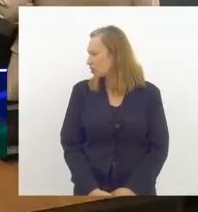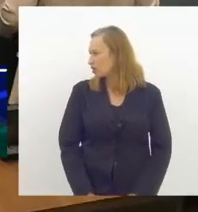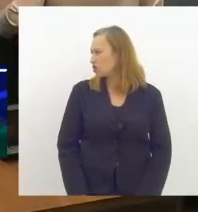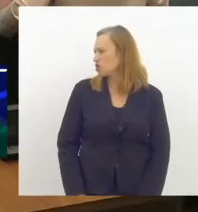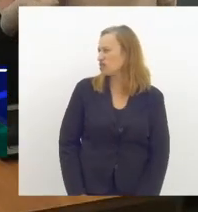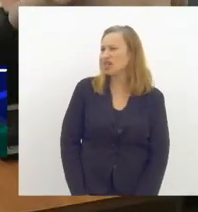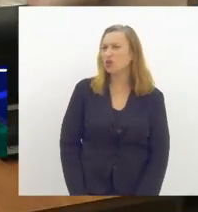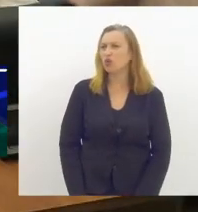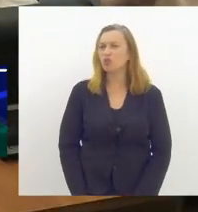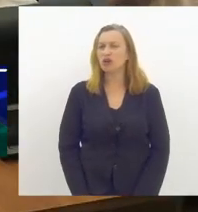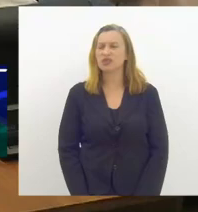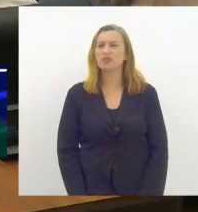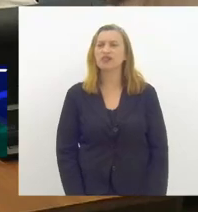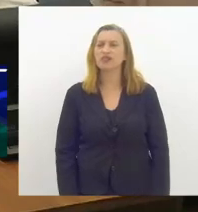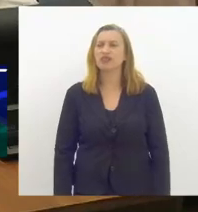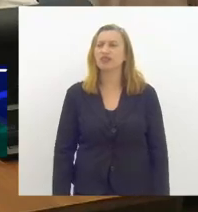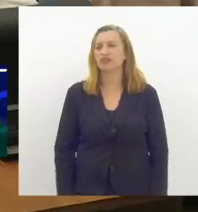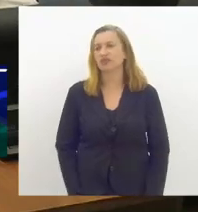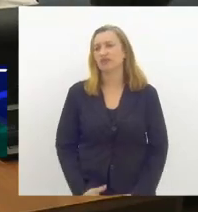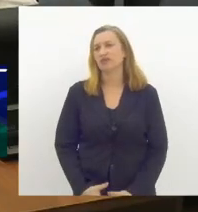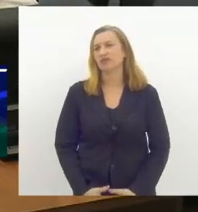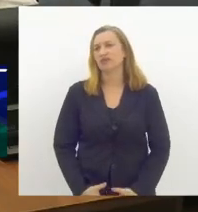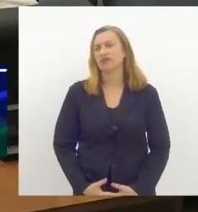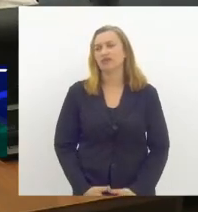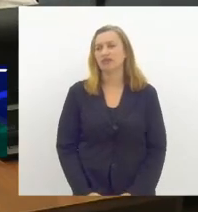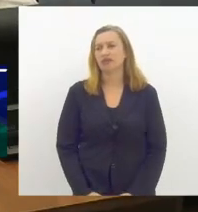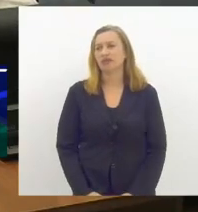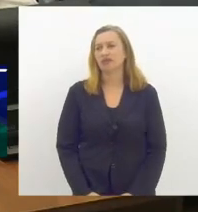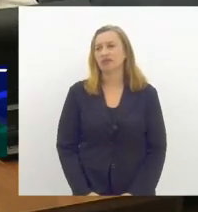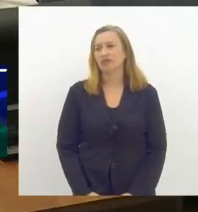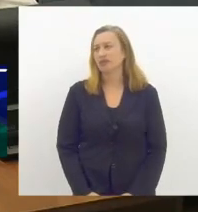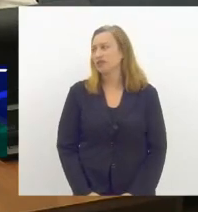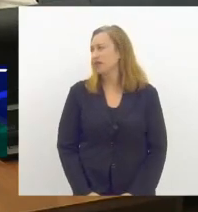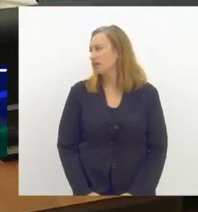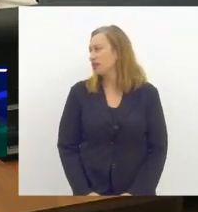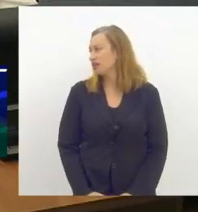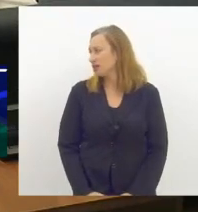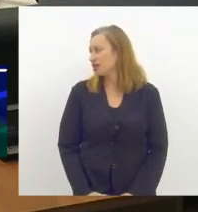E aí E aí